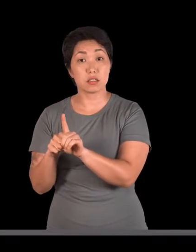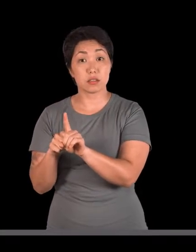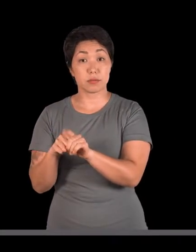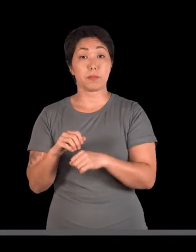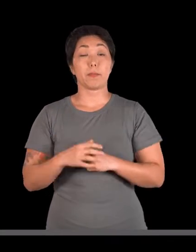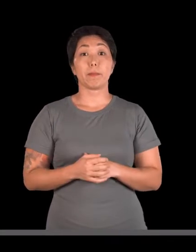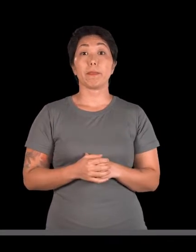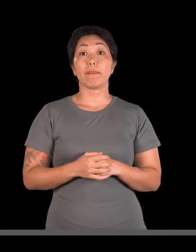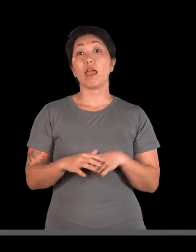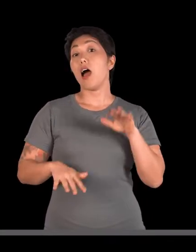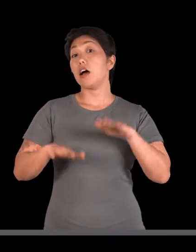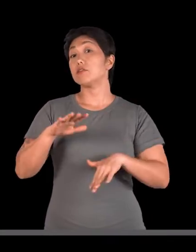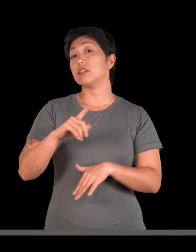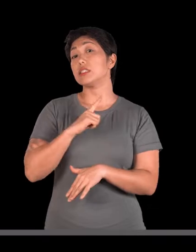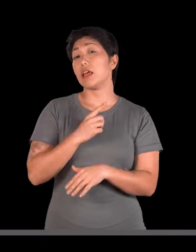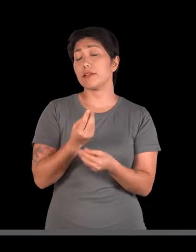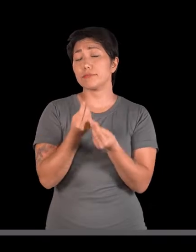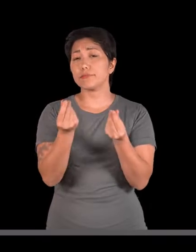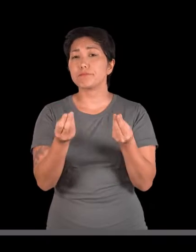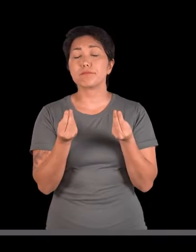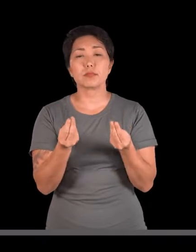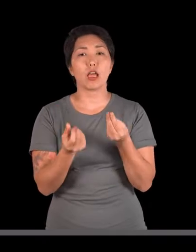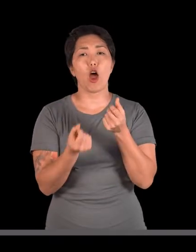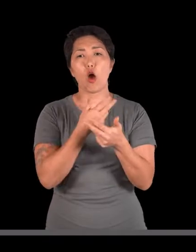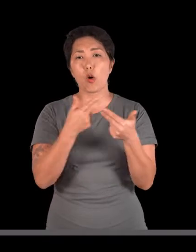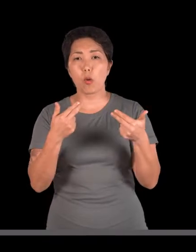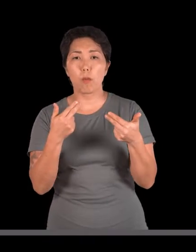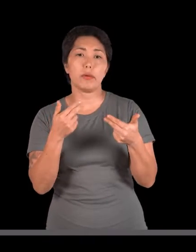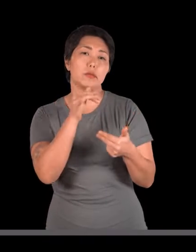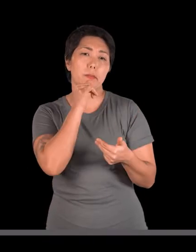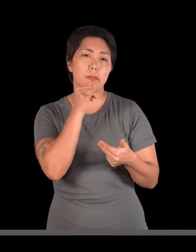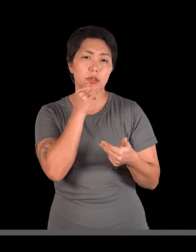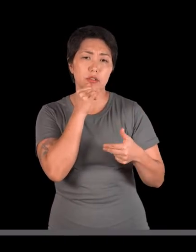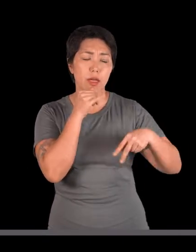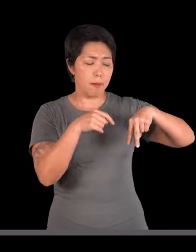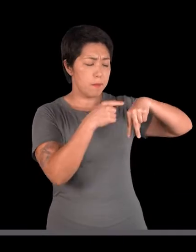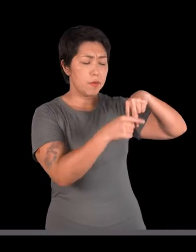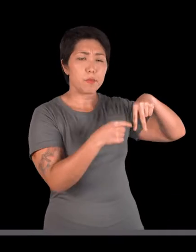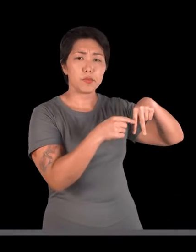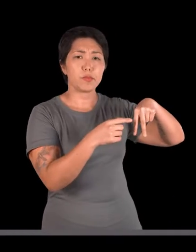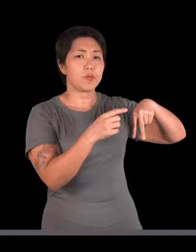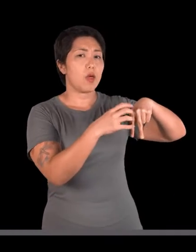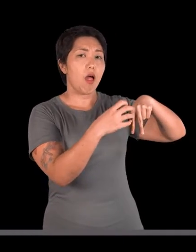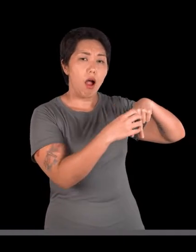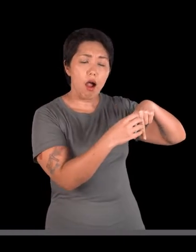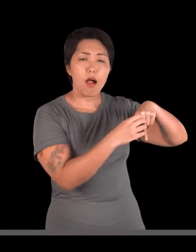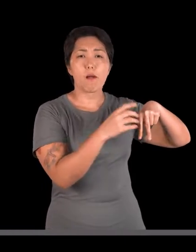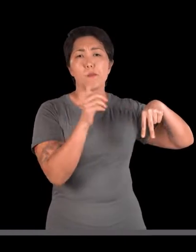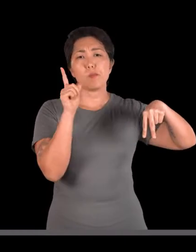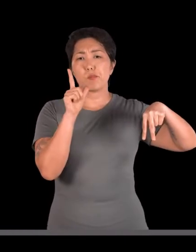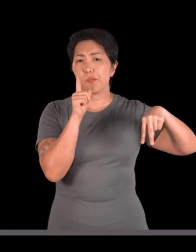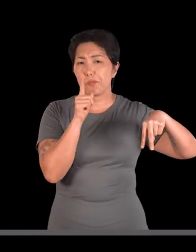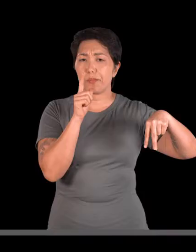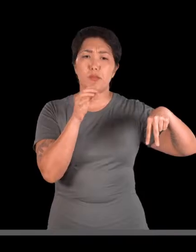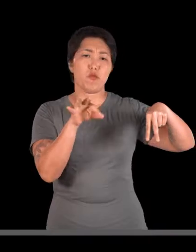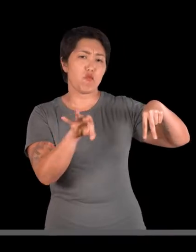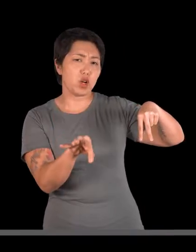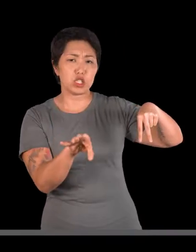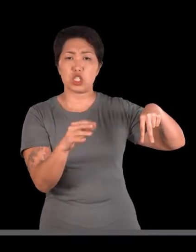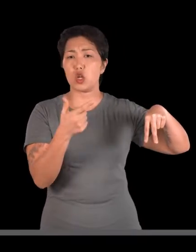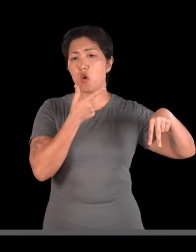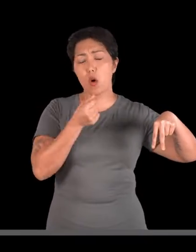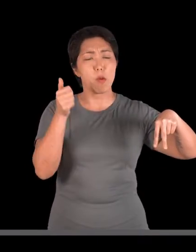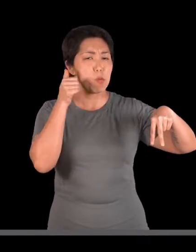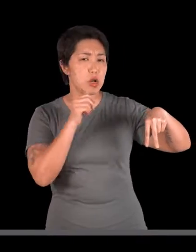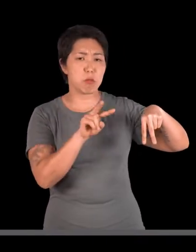o que ela vai manifestar? Ela pode ter ali algumas feridas nas regiões genitais, feridas indolores.